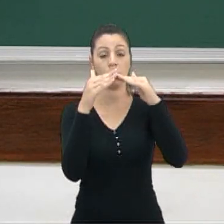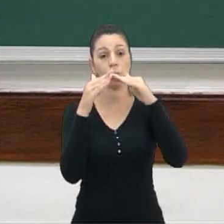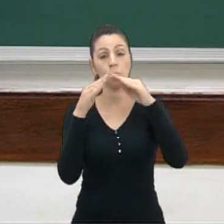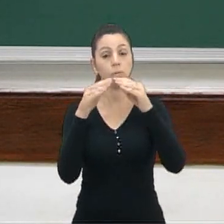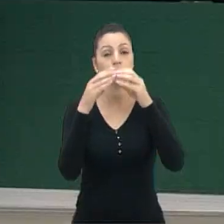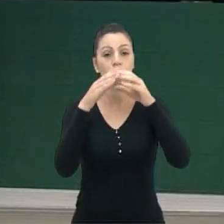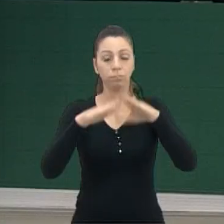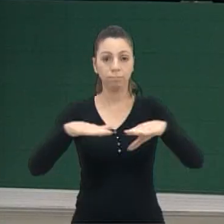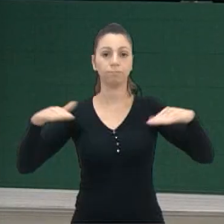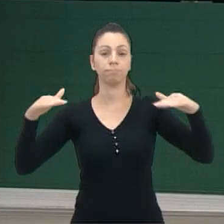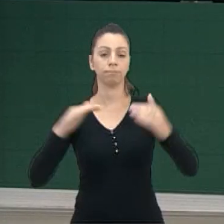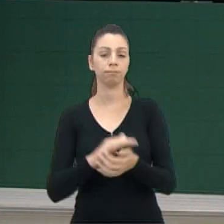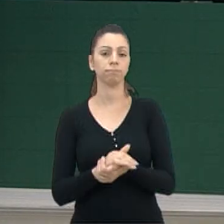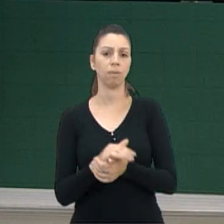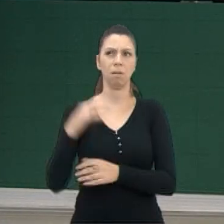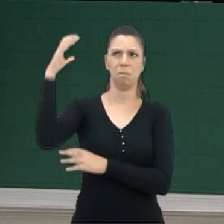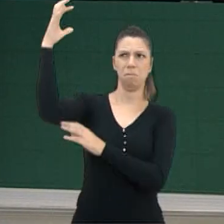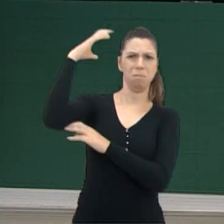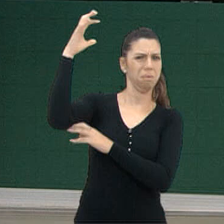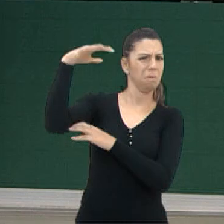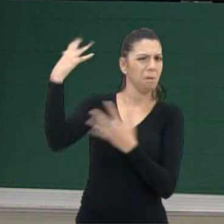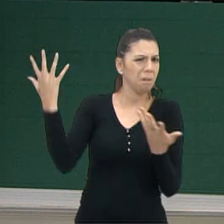lá. Tempestade?